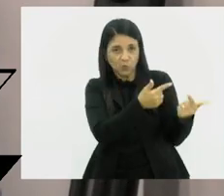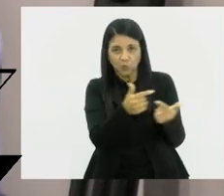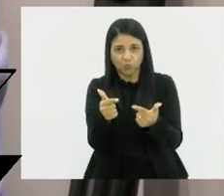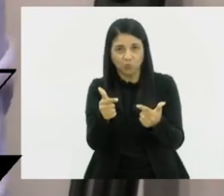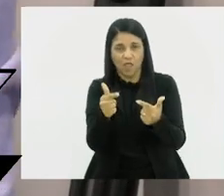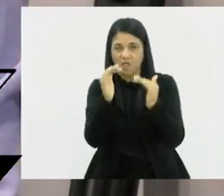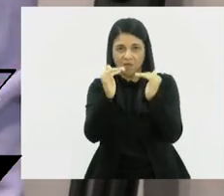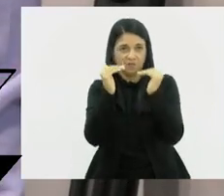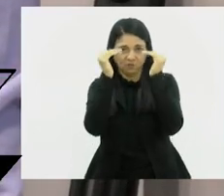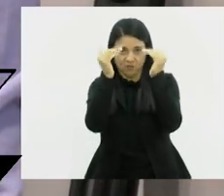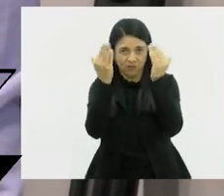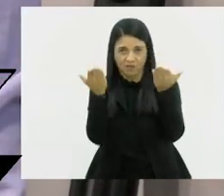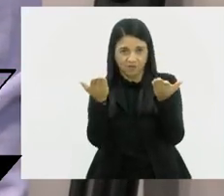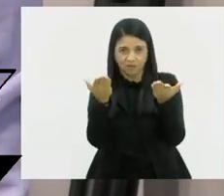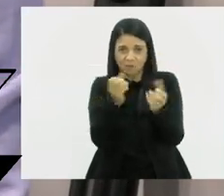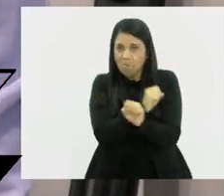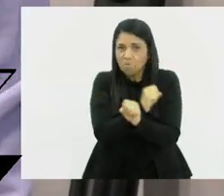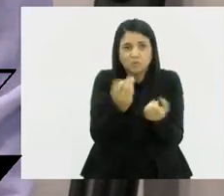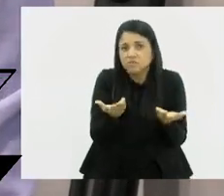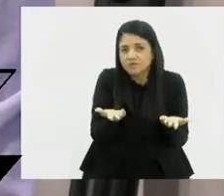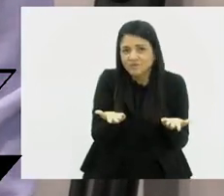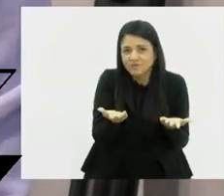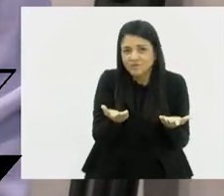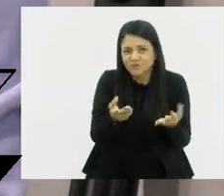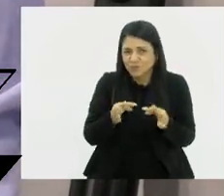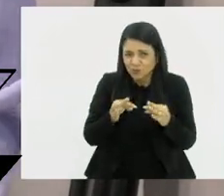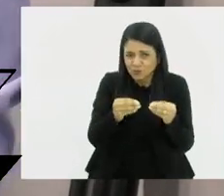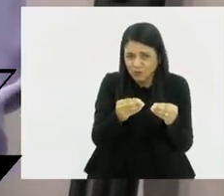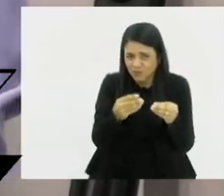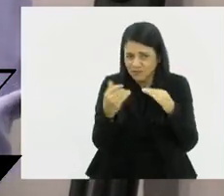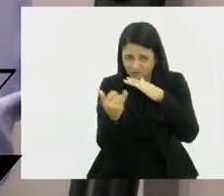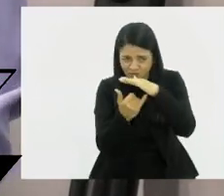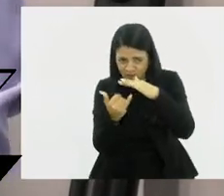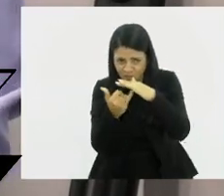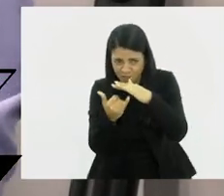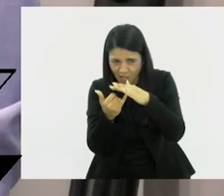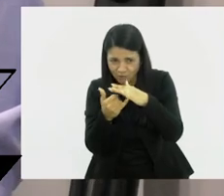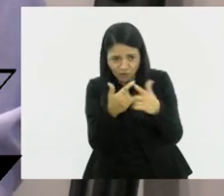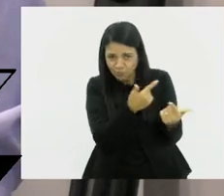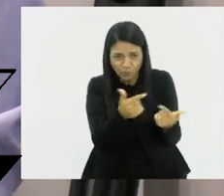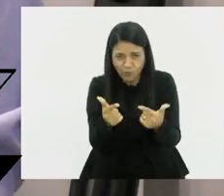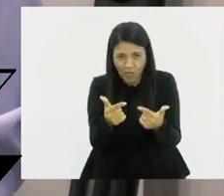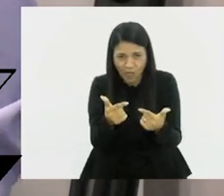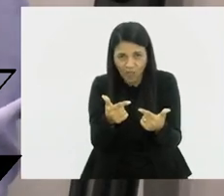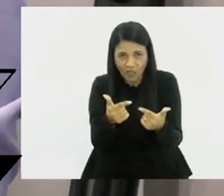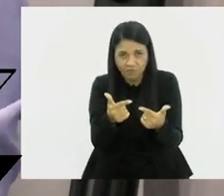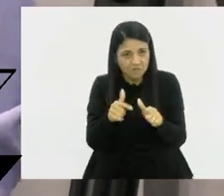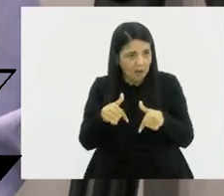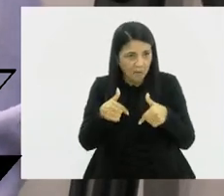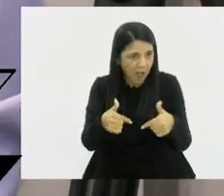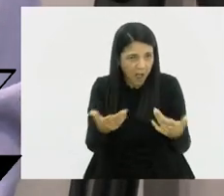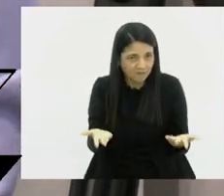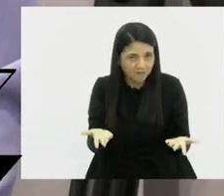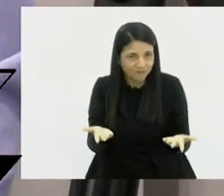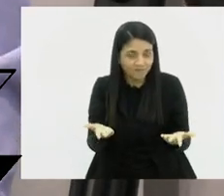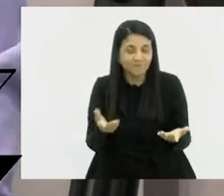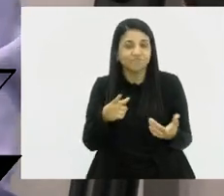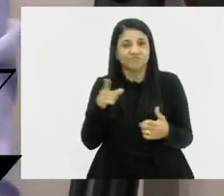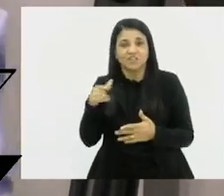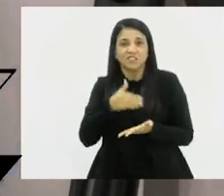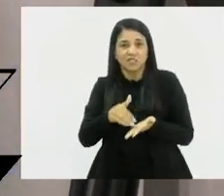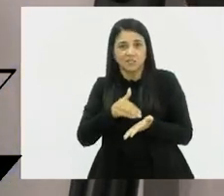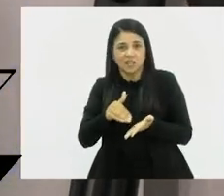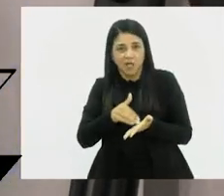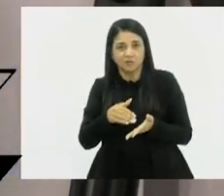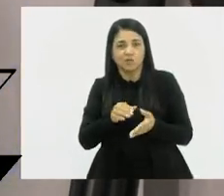que todas essas autoridades sejam menos ocupadas e tenham menos coisas a fazer do que um secretário de ordem pública, do